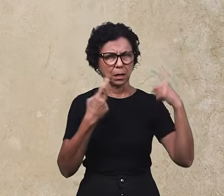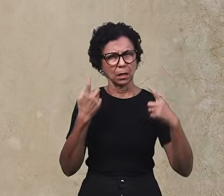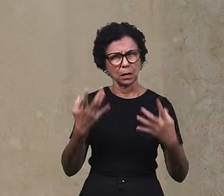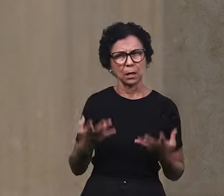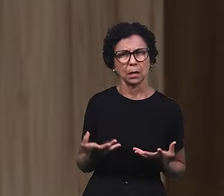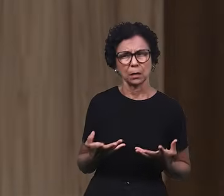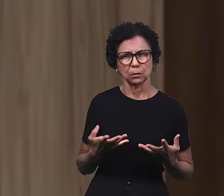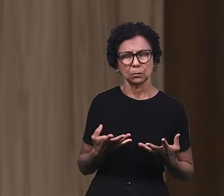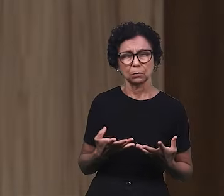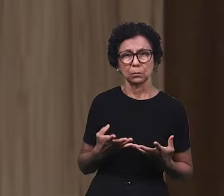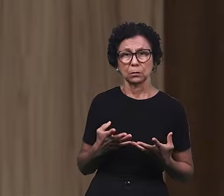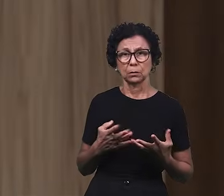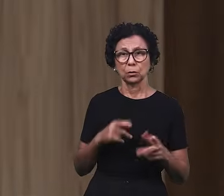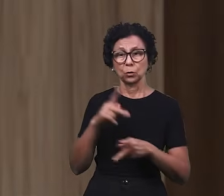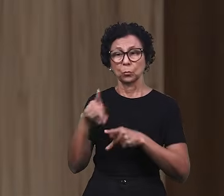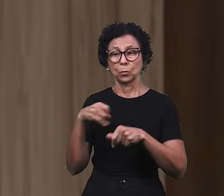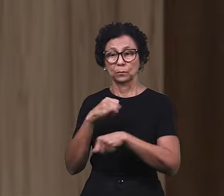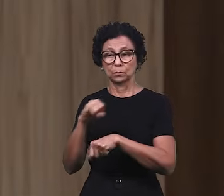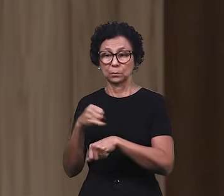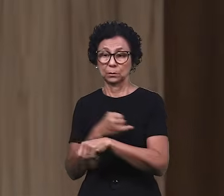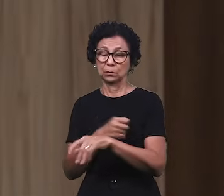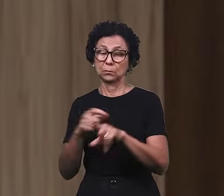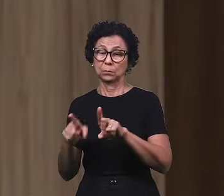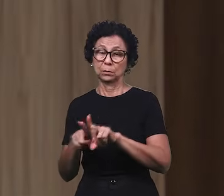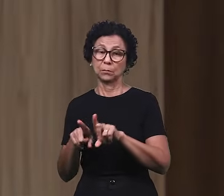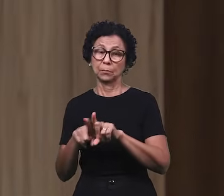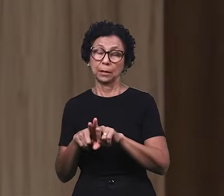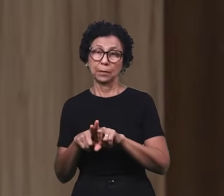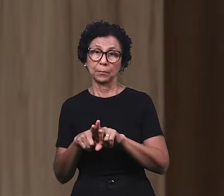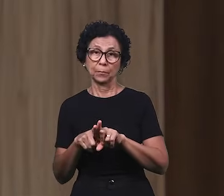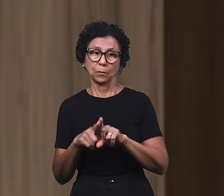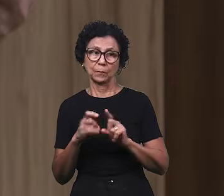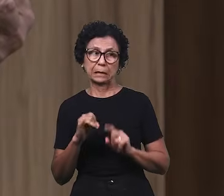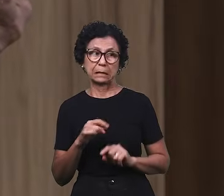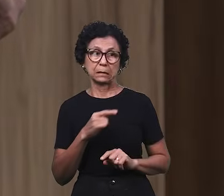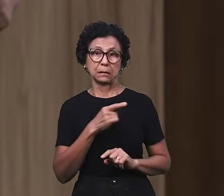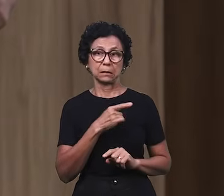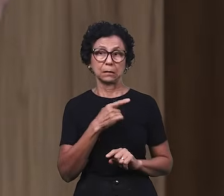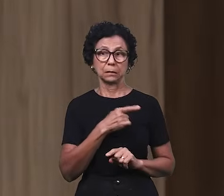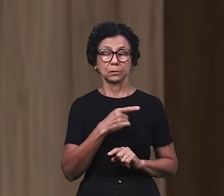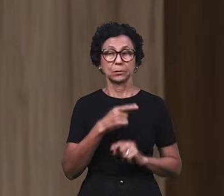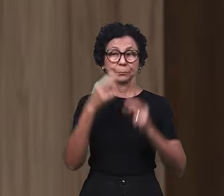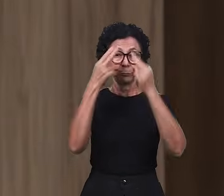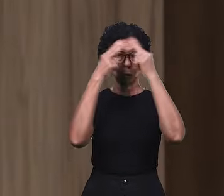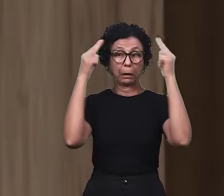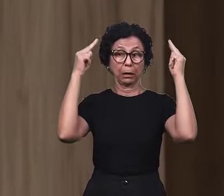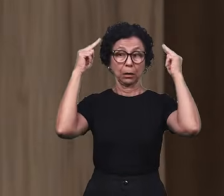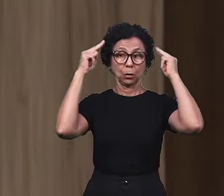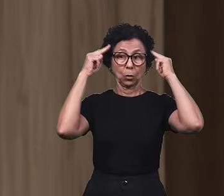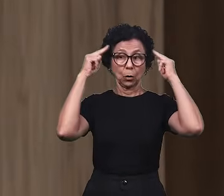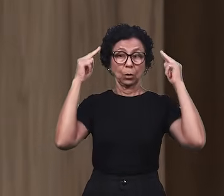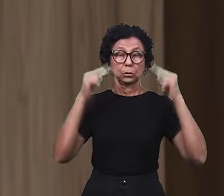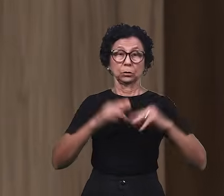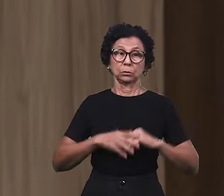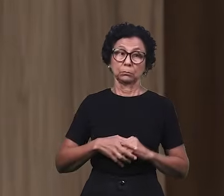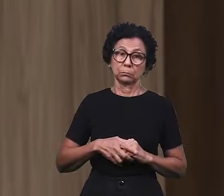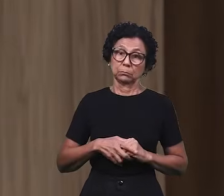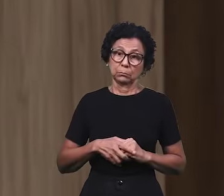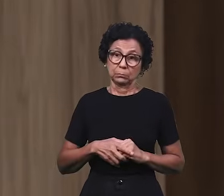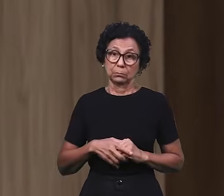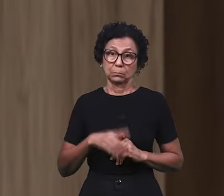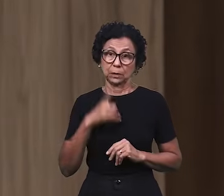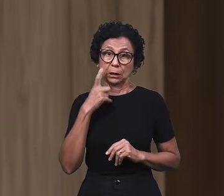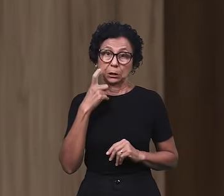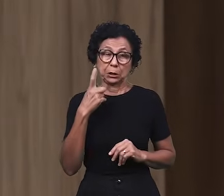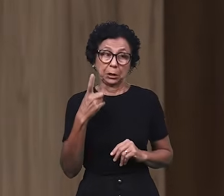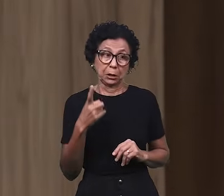ele. Porque ele sabe o seguinte, bem, se o rei se importou com isso, se o rei Herodes se importou com isso, quer